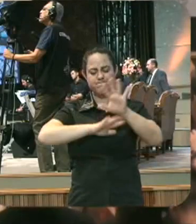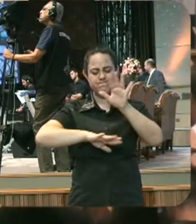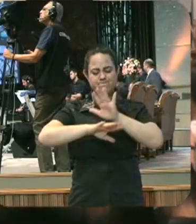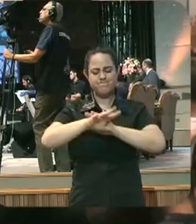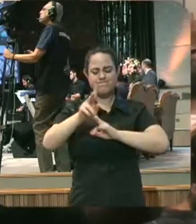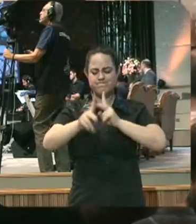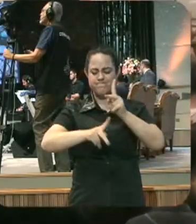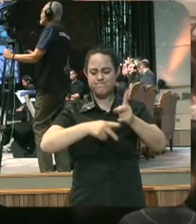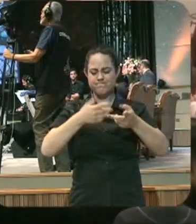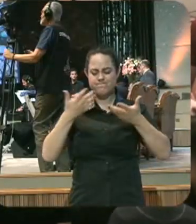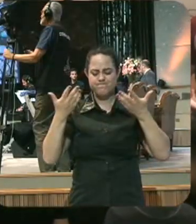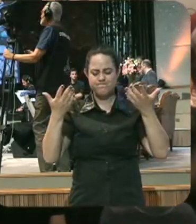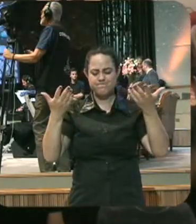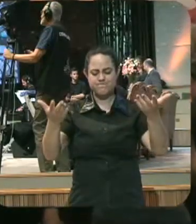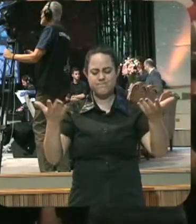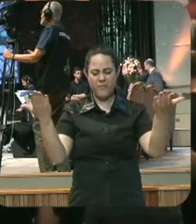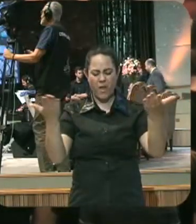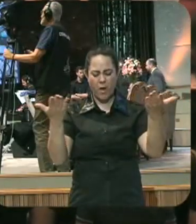teu povo estão